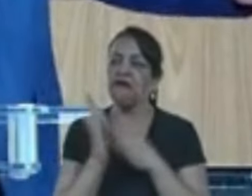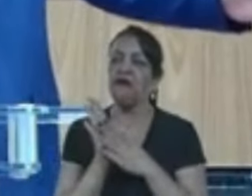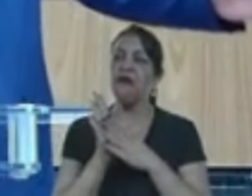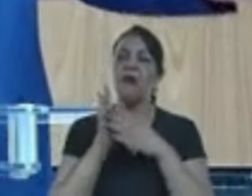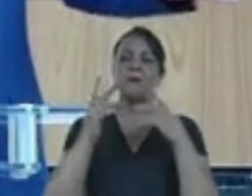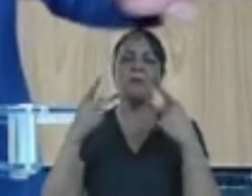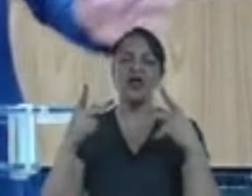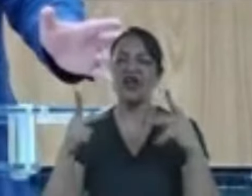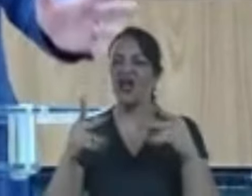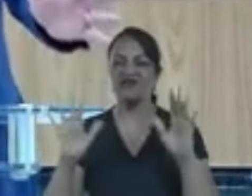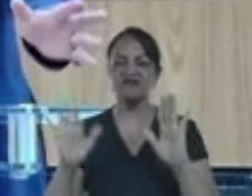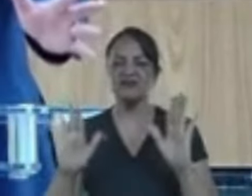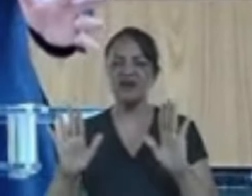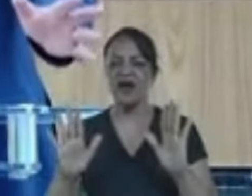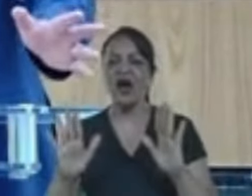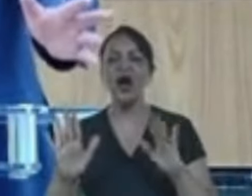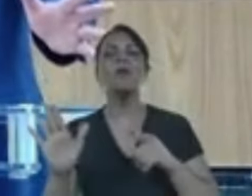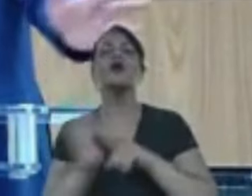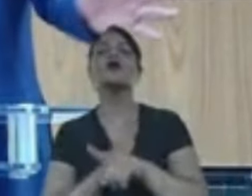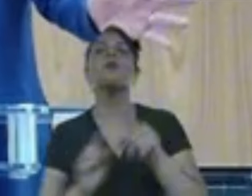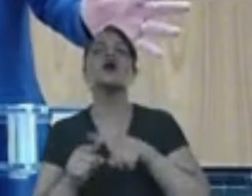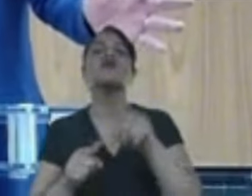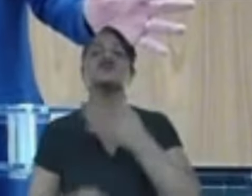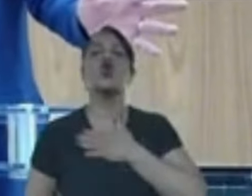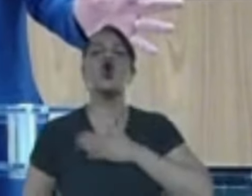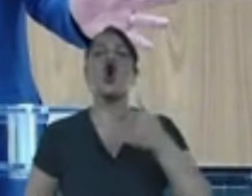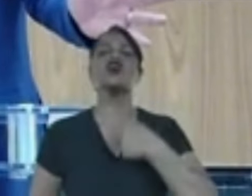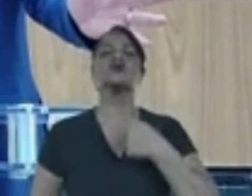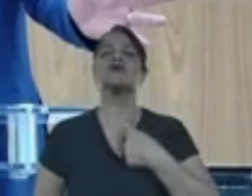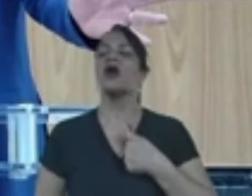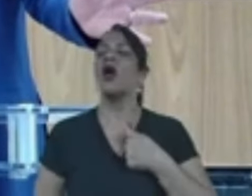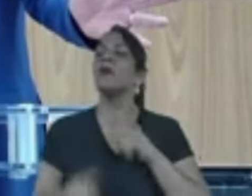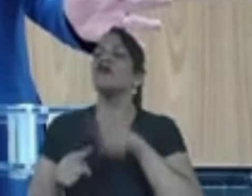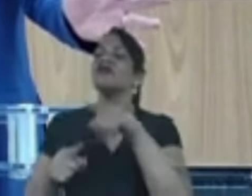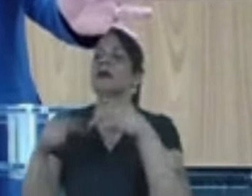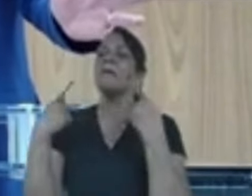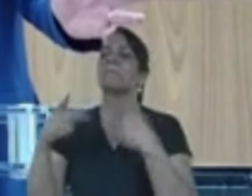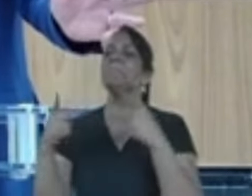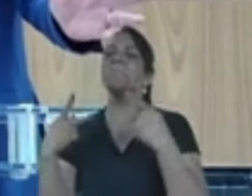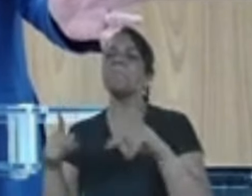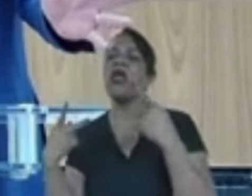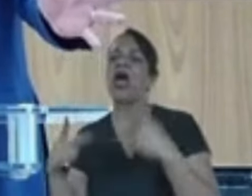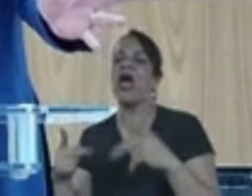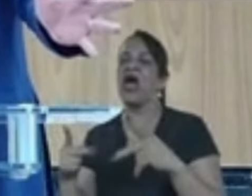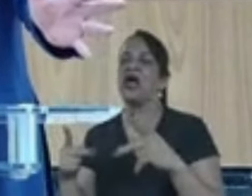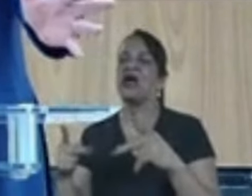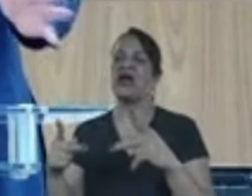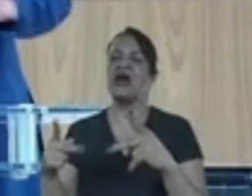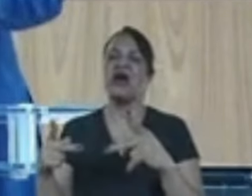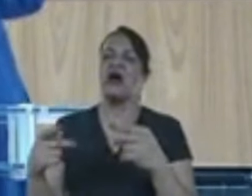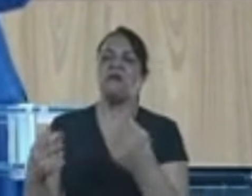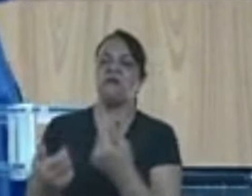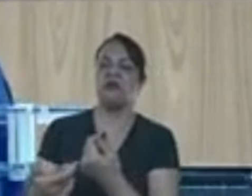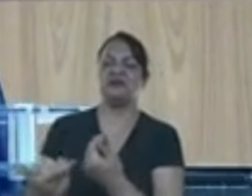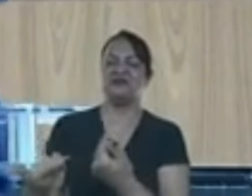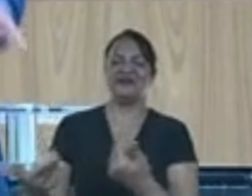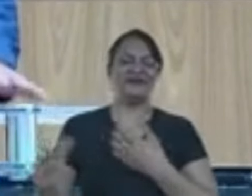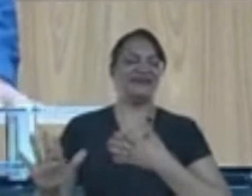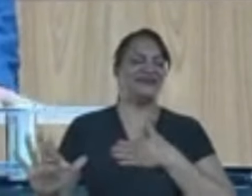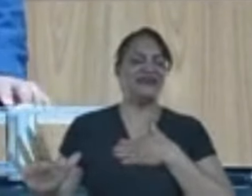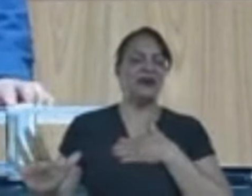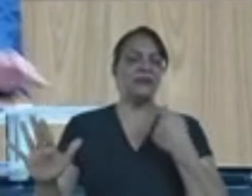que eu não gosto do senhor. Disse: o que é que o senhor não gosta de mim? É que o senhor prega muito rola, muito rola, tem que pregar espinho, espinho. Eu digo: irmão, chega de